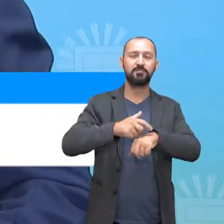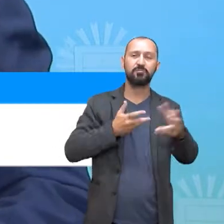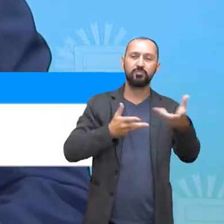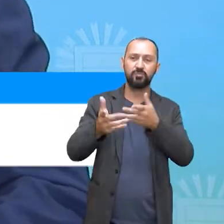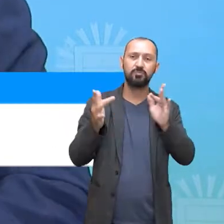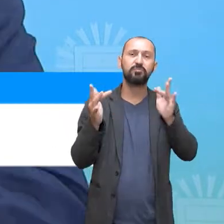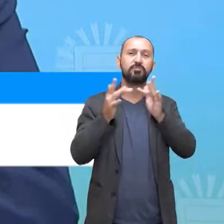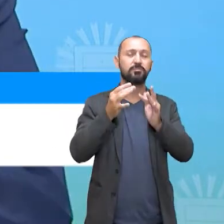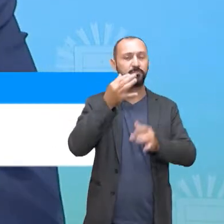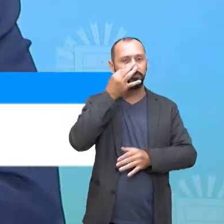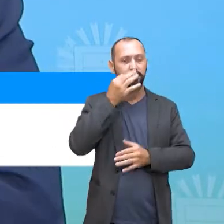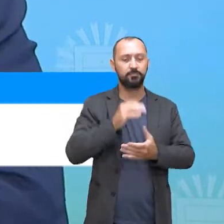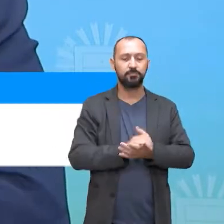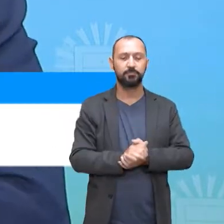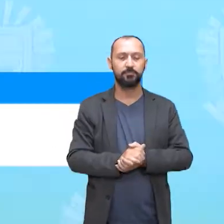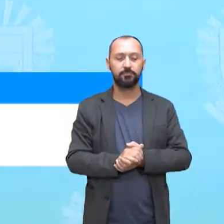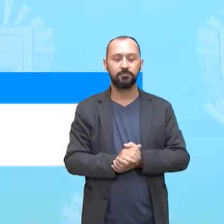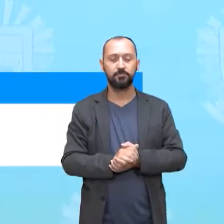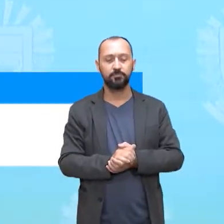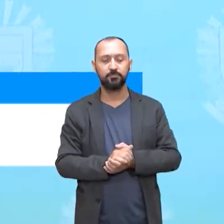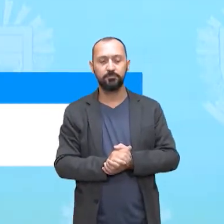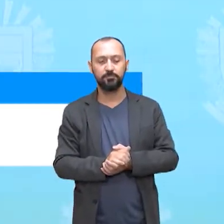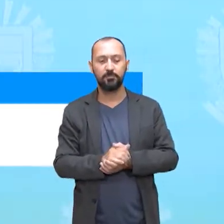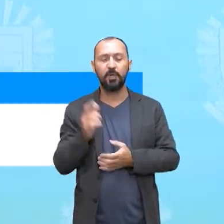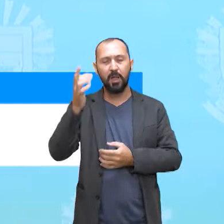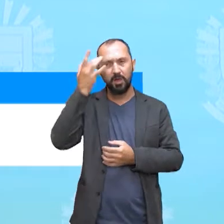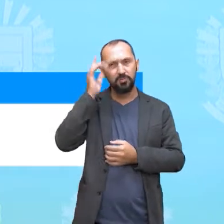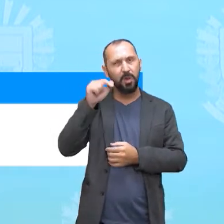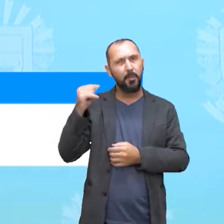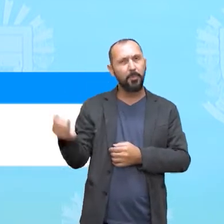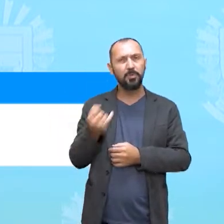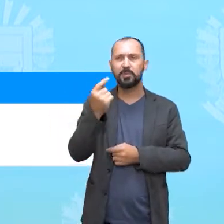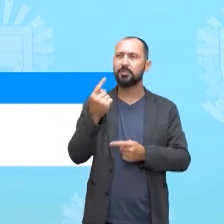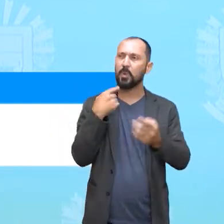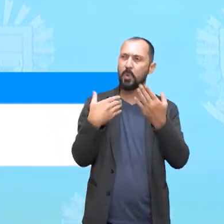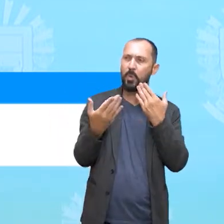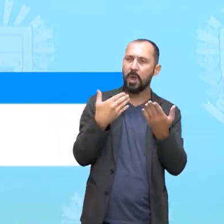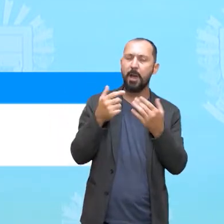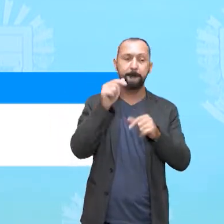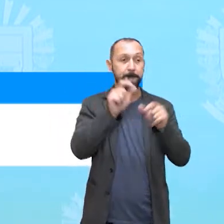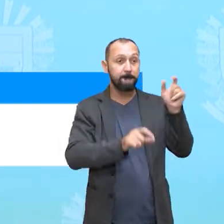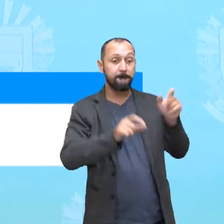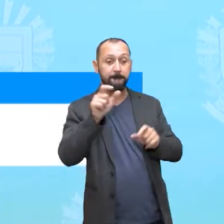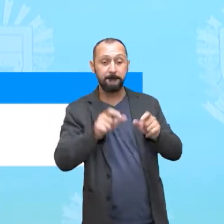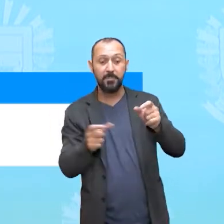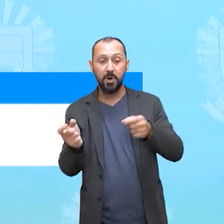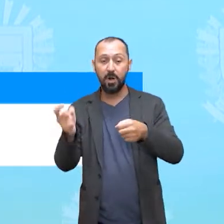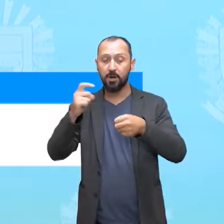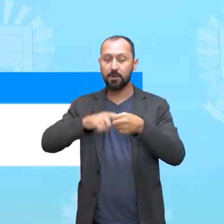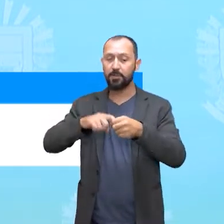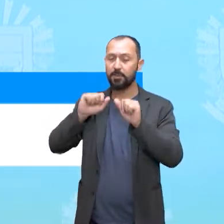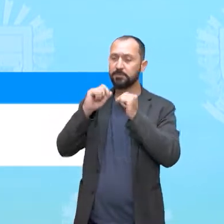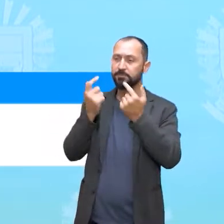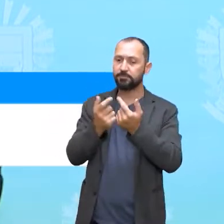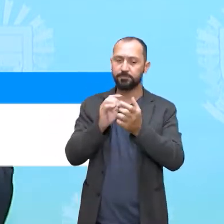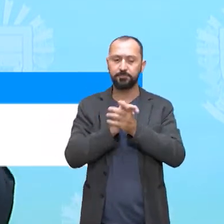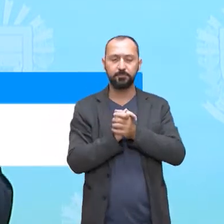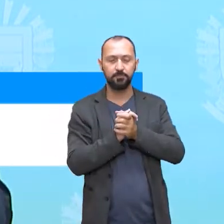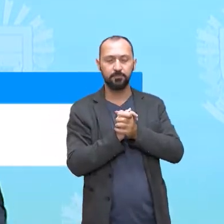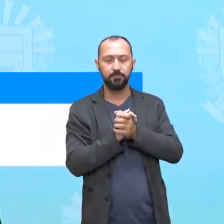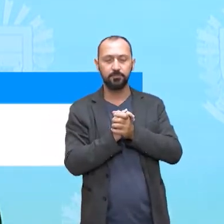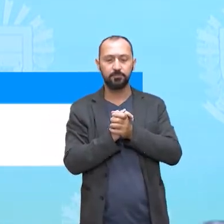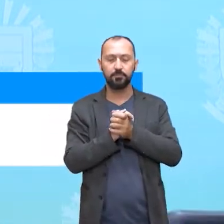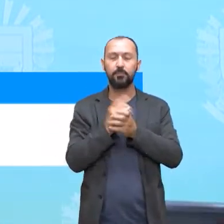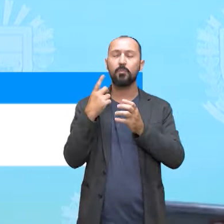essa interação presencial. Acho importante voltar aos debates, as pessoas voltarem à Assembleia